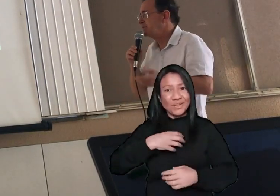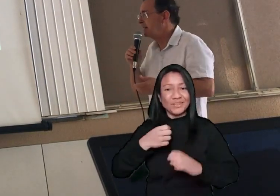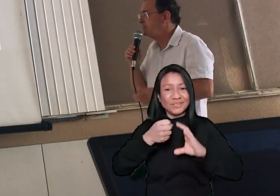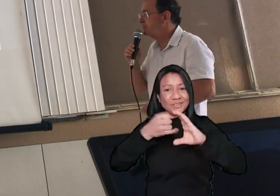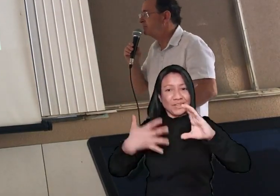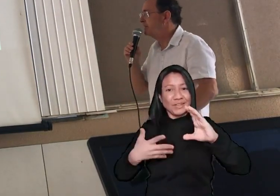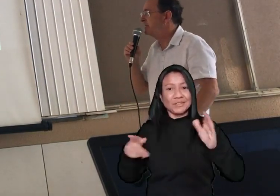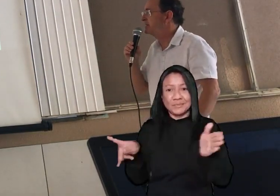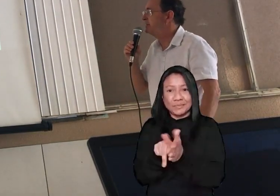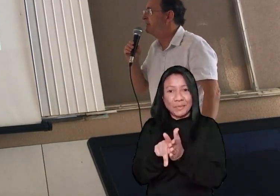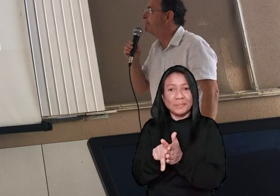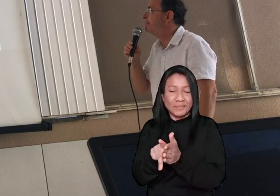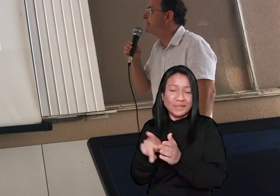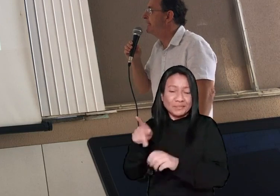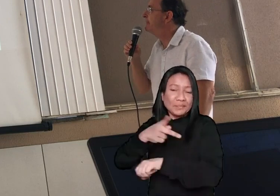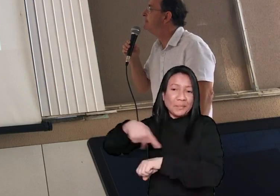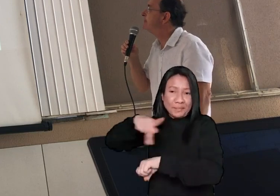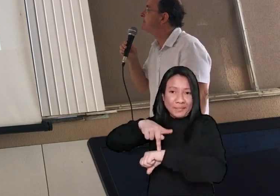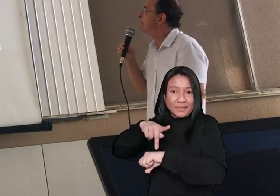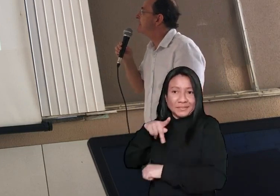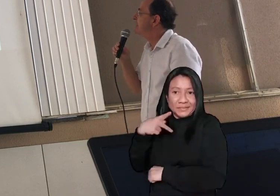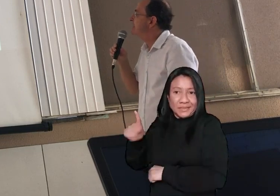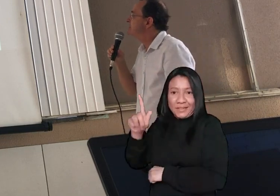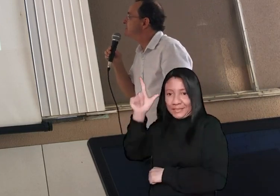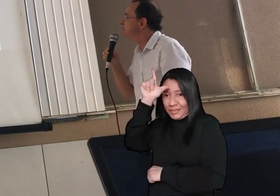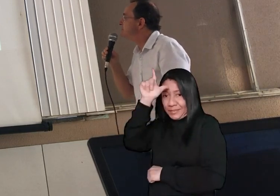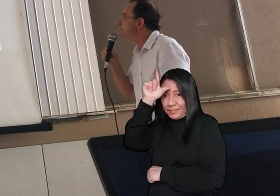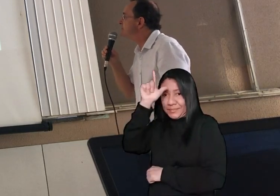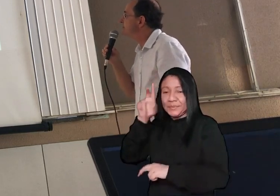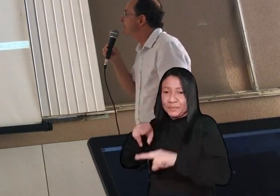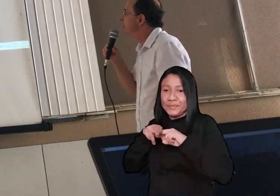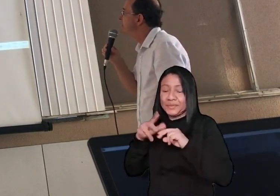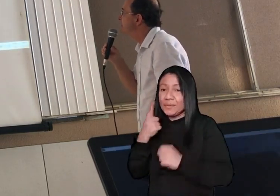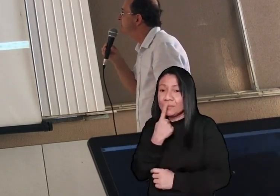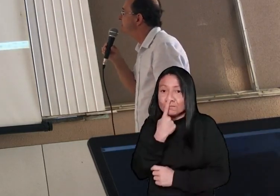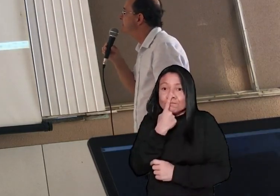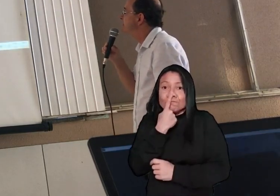eles se identificavam muito com eles também. Tá?